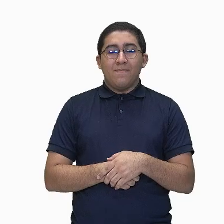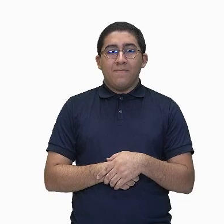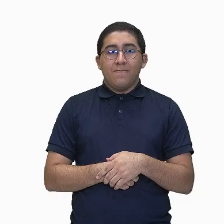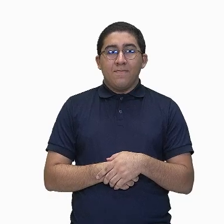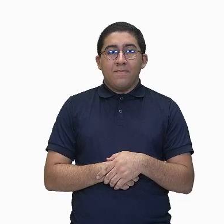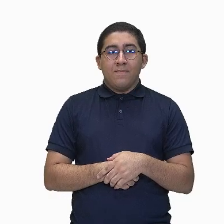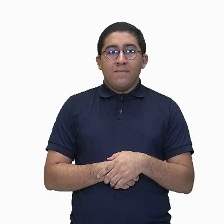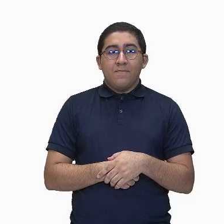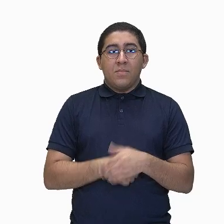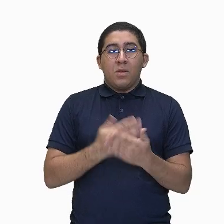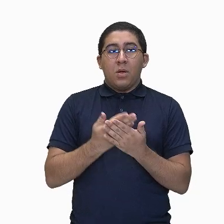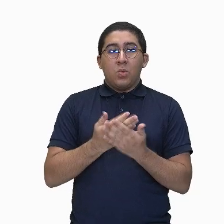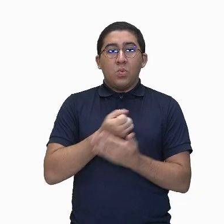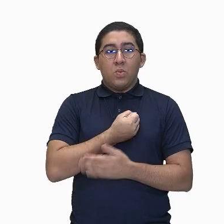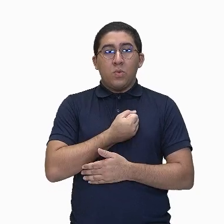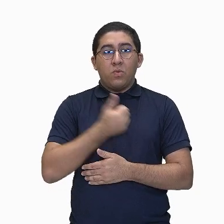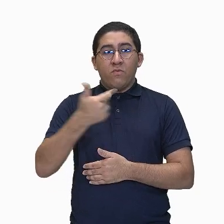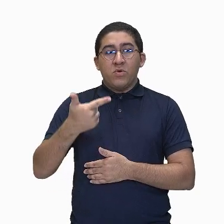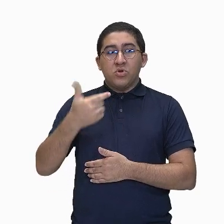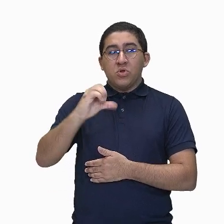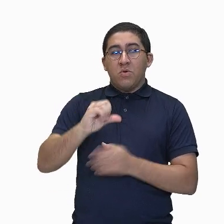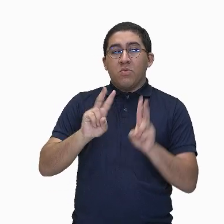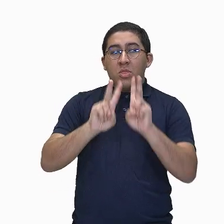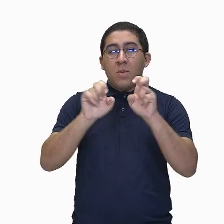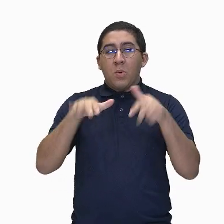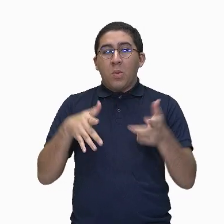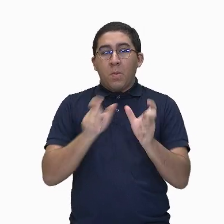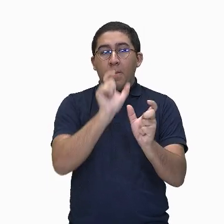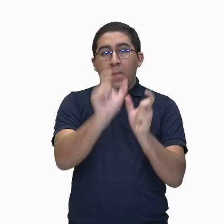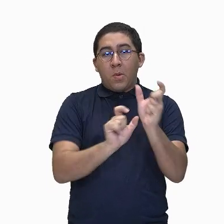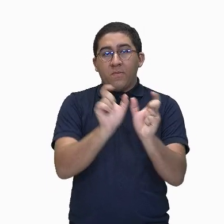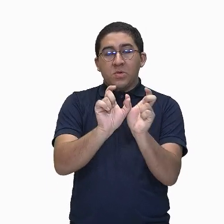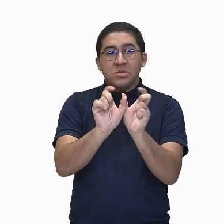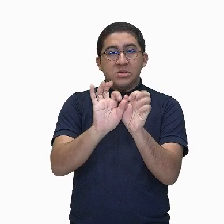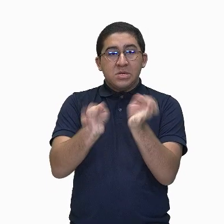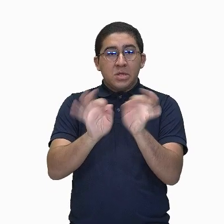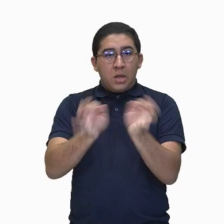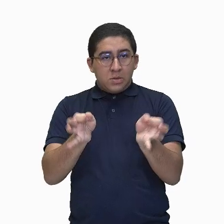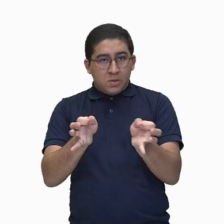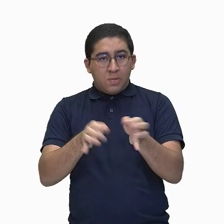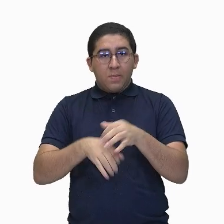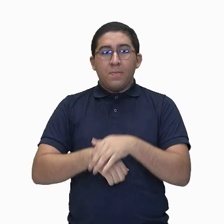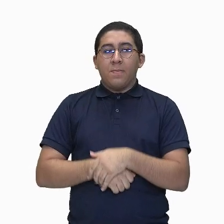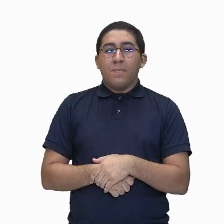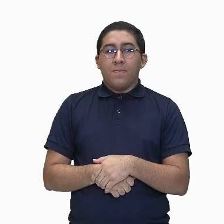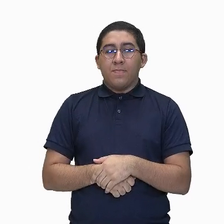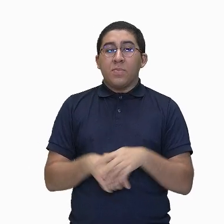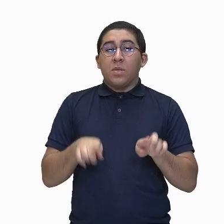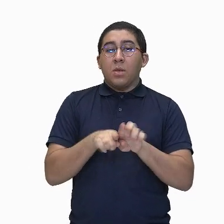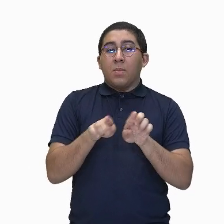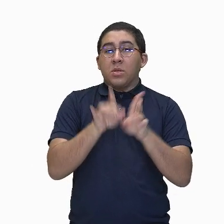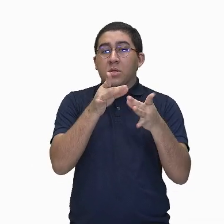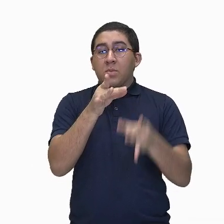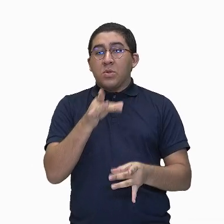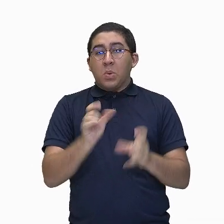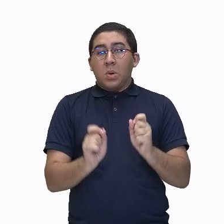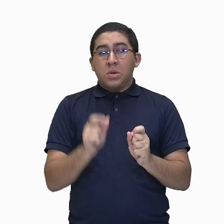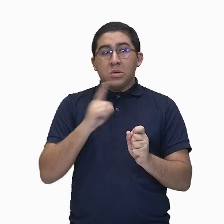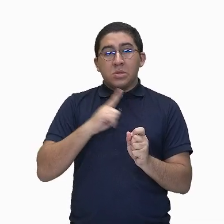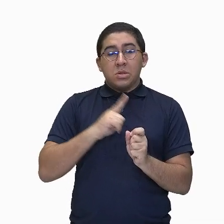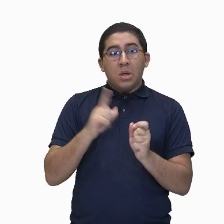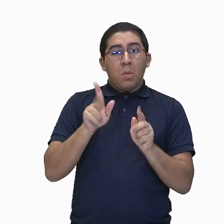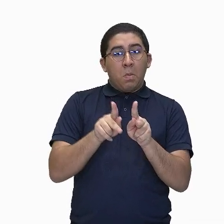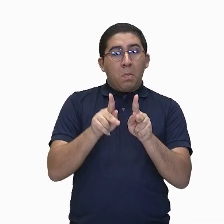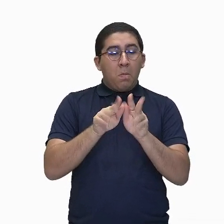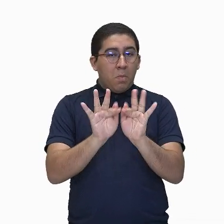Temos a aula de número 29, objeto de conhecimento morfossintaxe, sintaxe, e o detalhamento é período